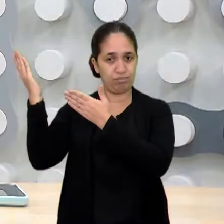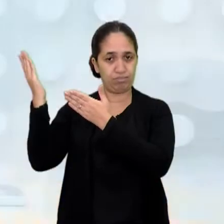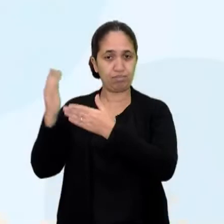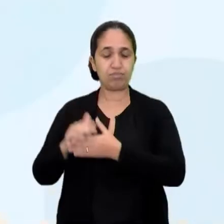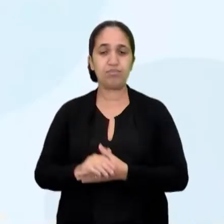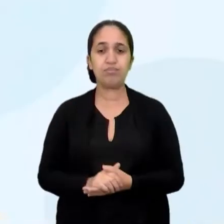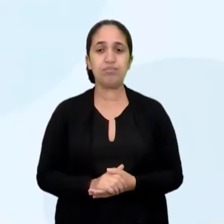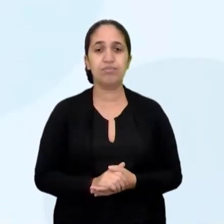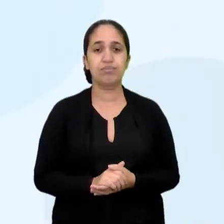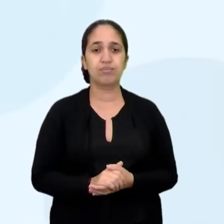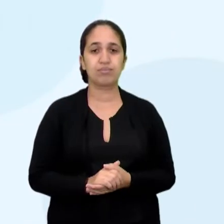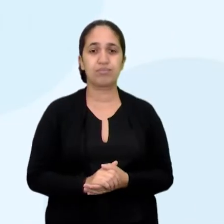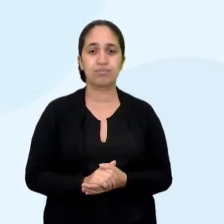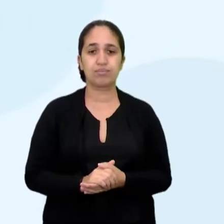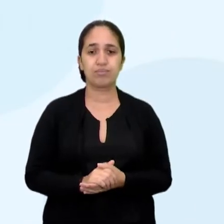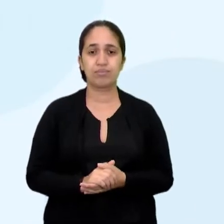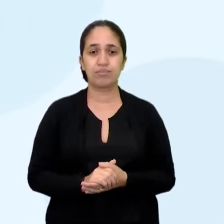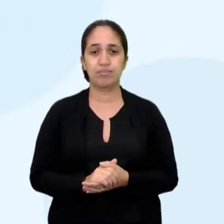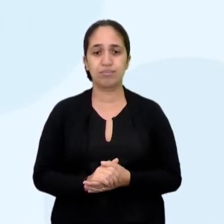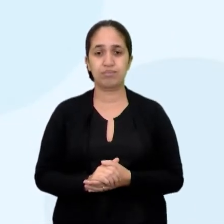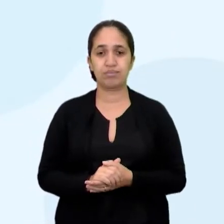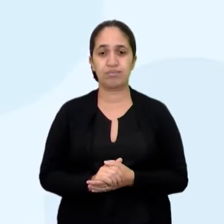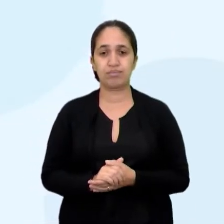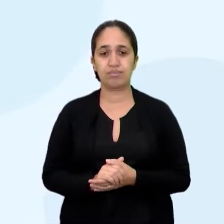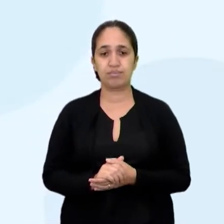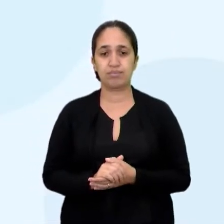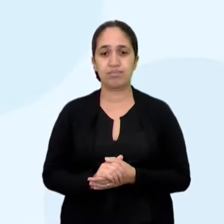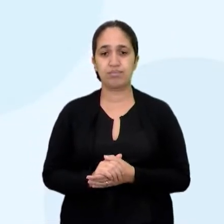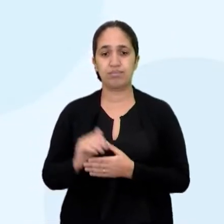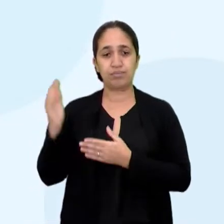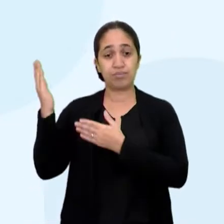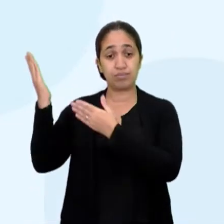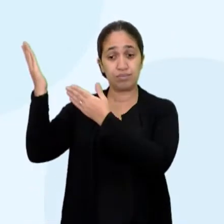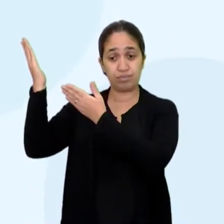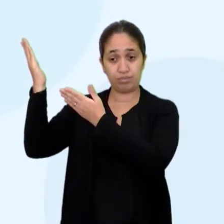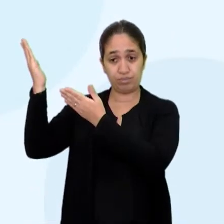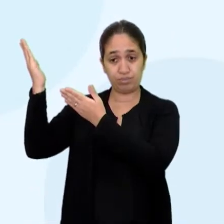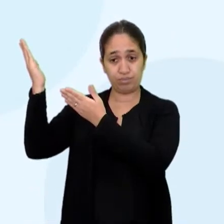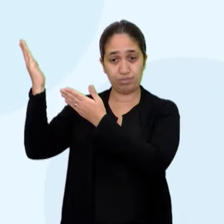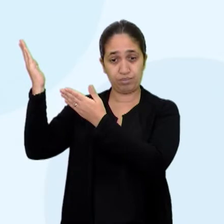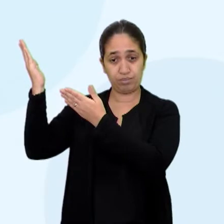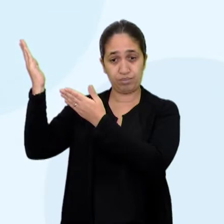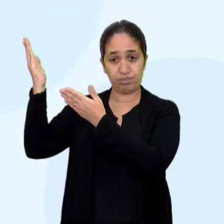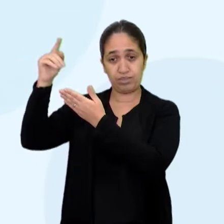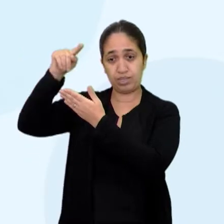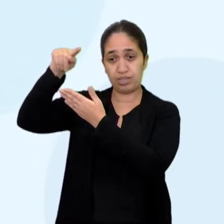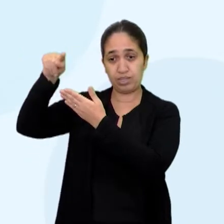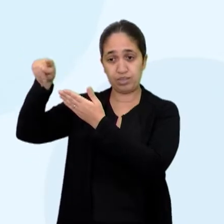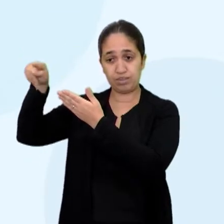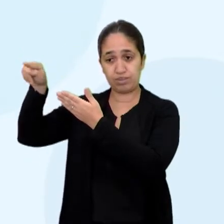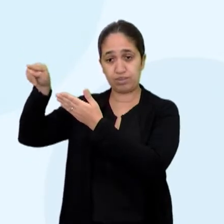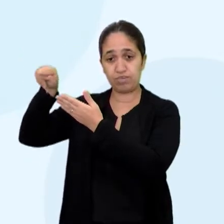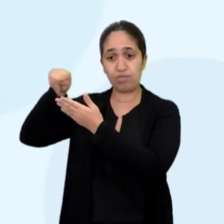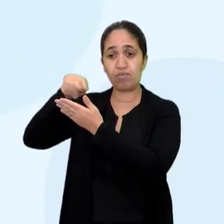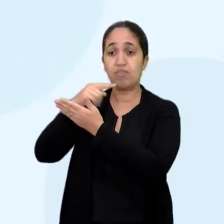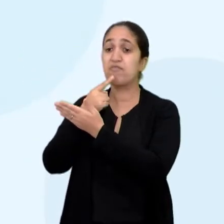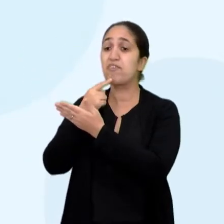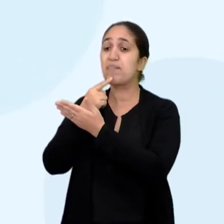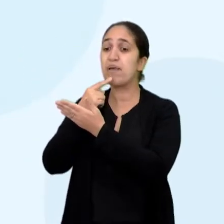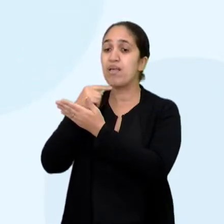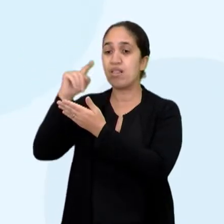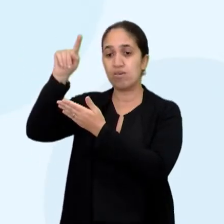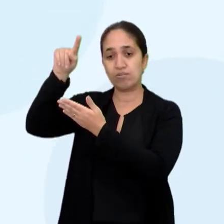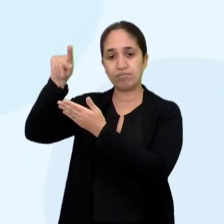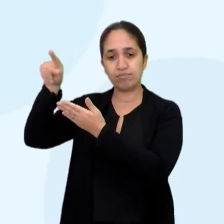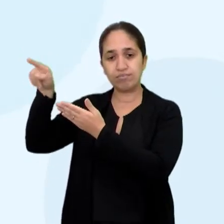nós temos aí a falha de Henrique, né, que ela faz aí essa transversão aí na linha vermelha, né,